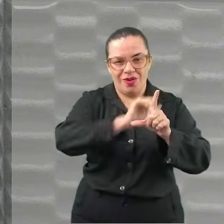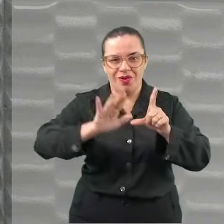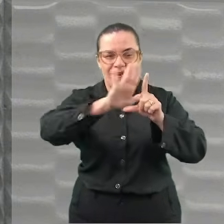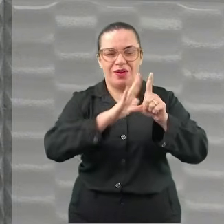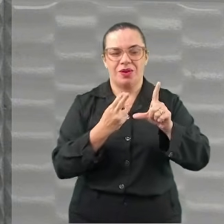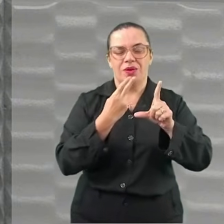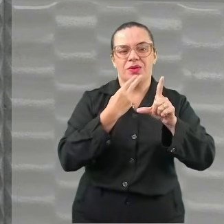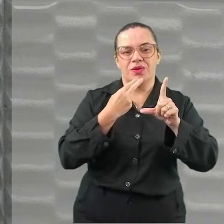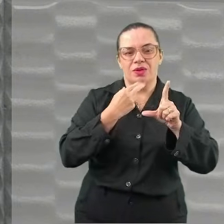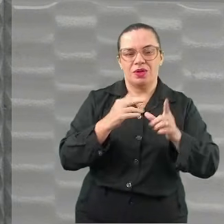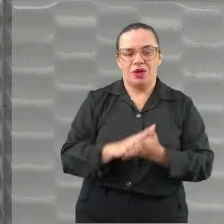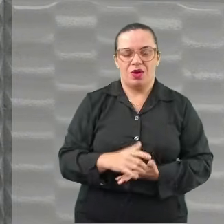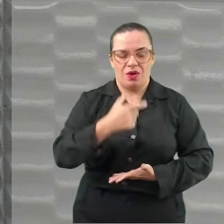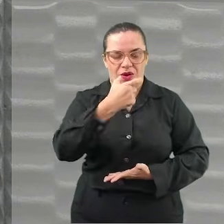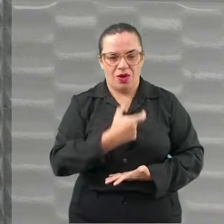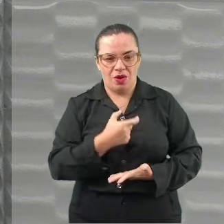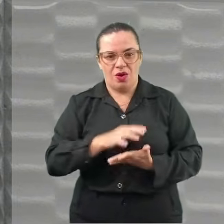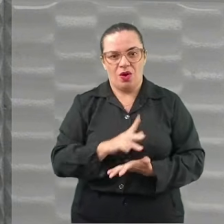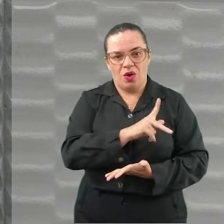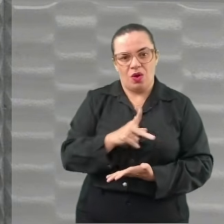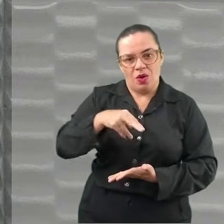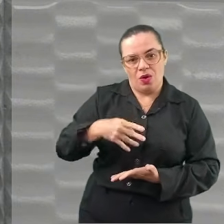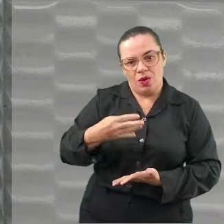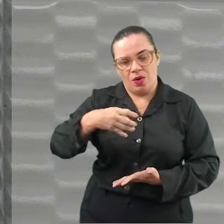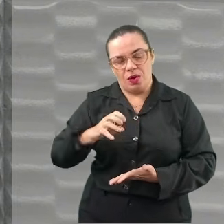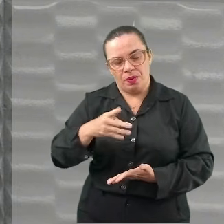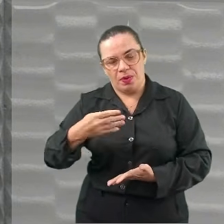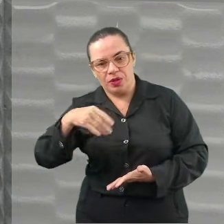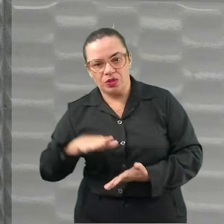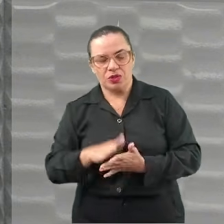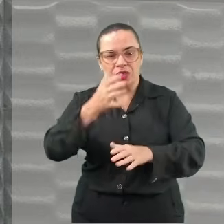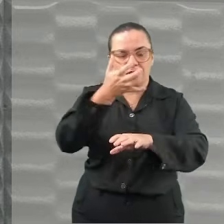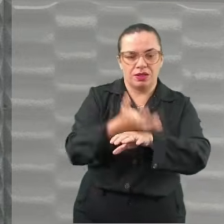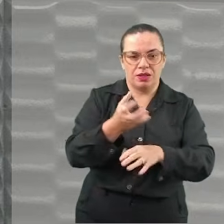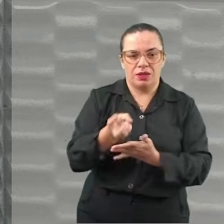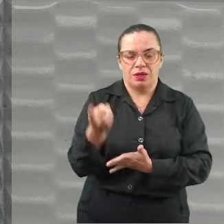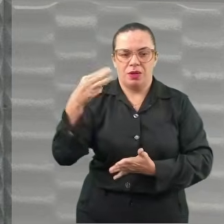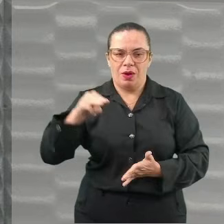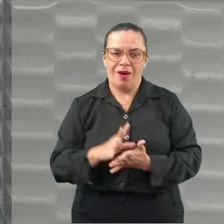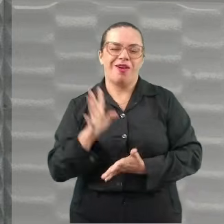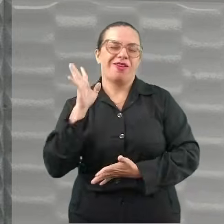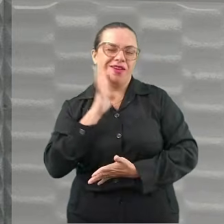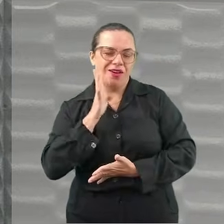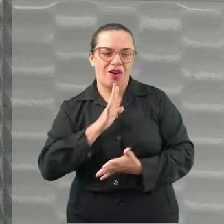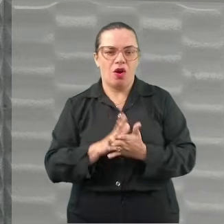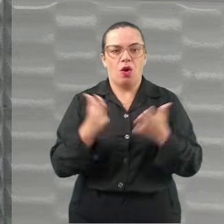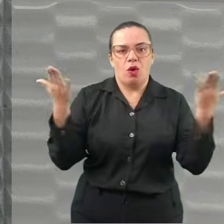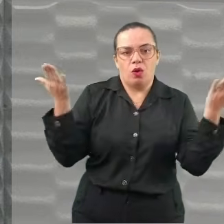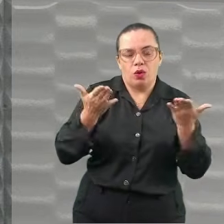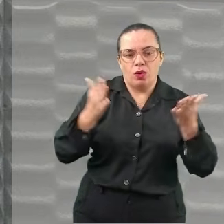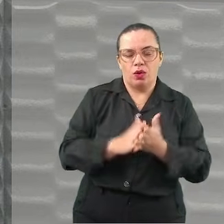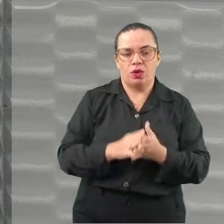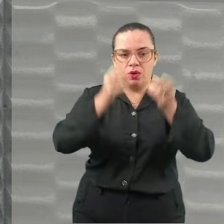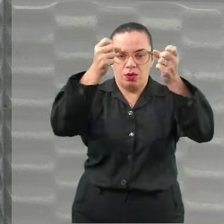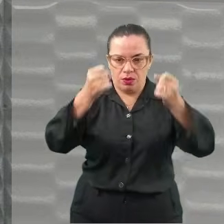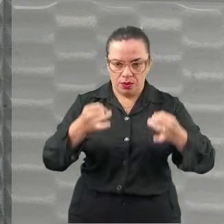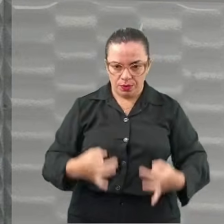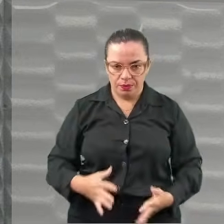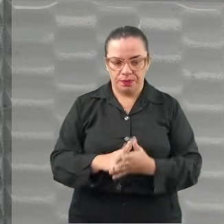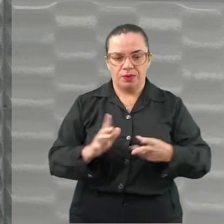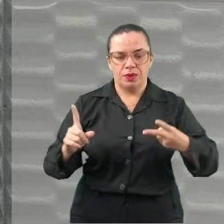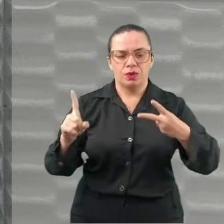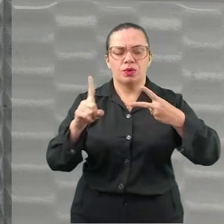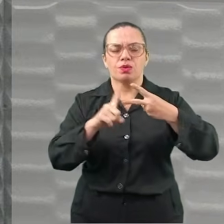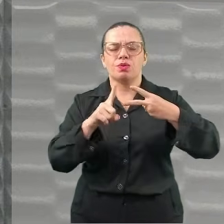Gonçalves Dias. Eu me chamo Maroni Beckman, sou o seu professor de matemática, beleza? Hoje nós vamos falar sobre polígonos, né? O que é